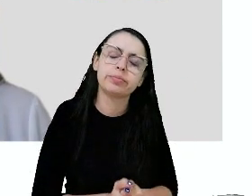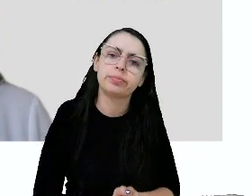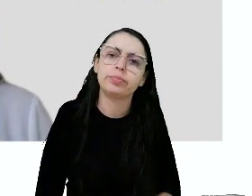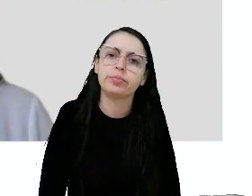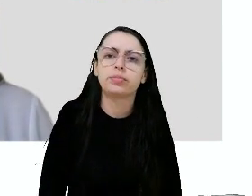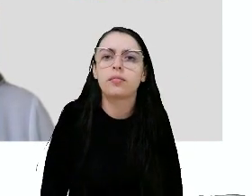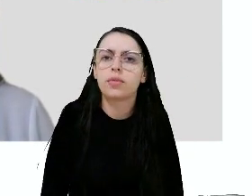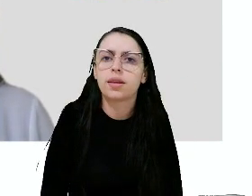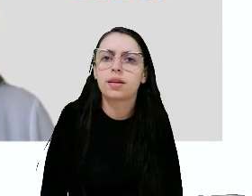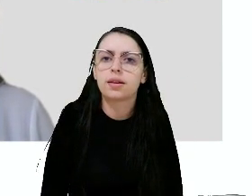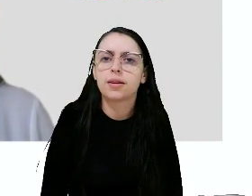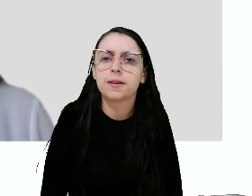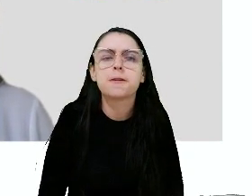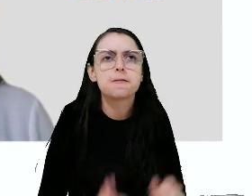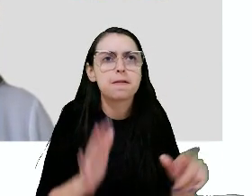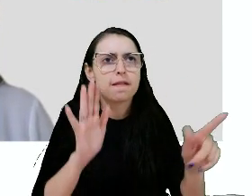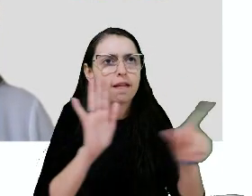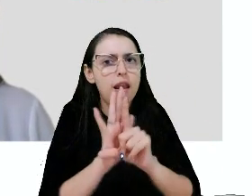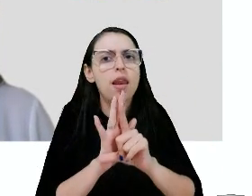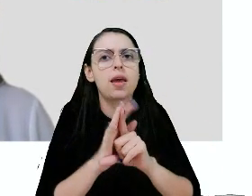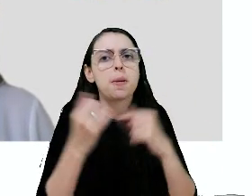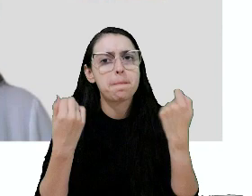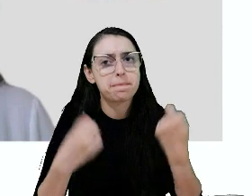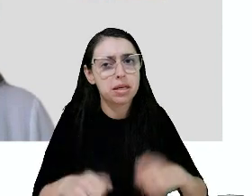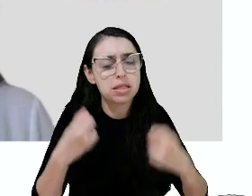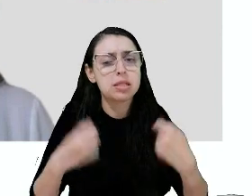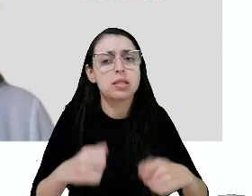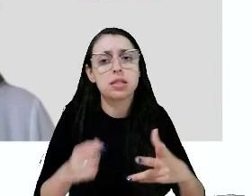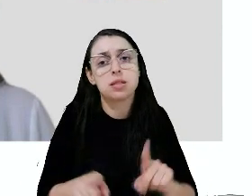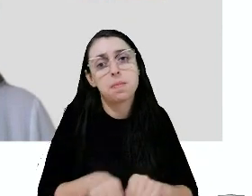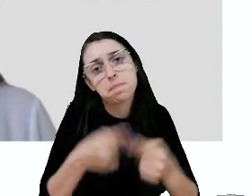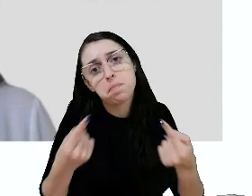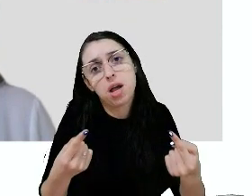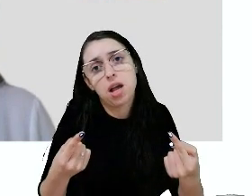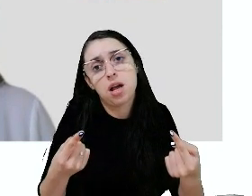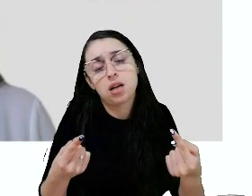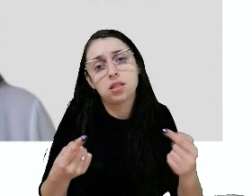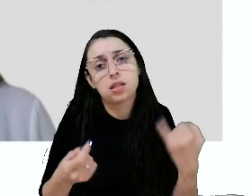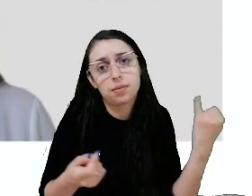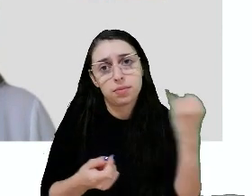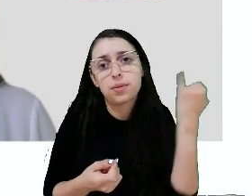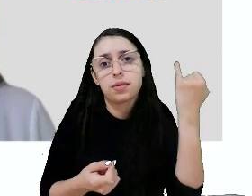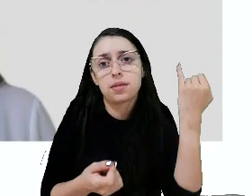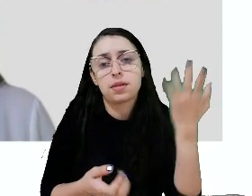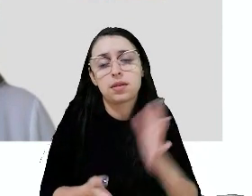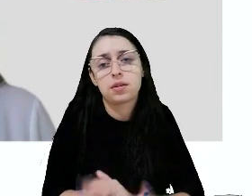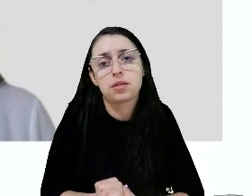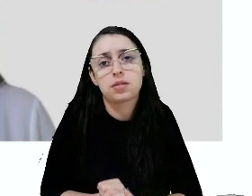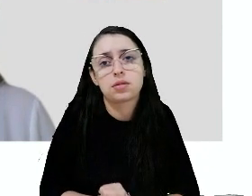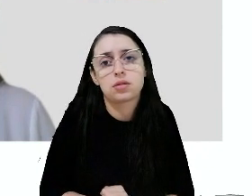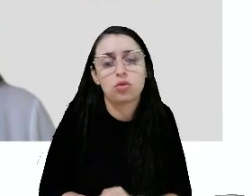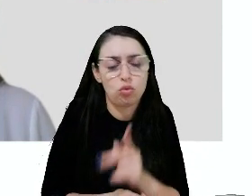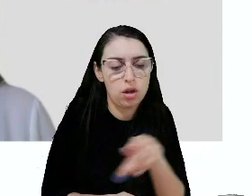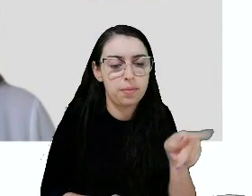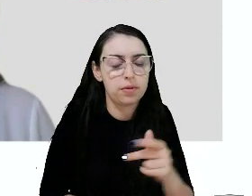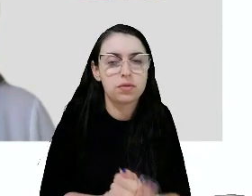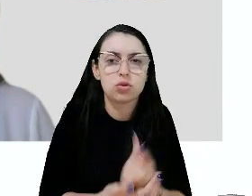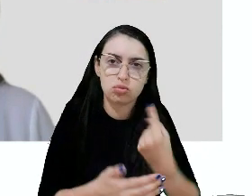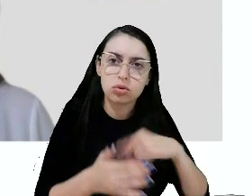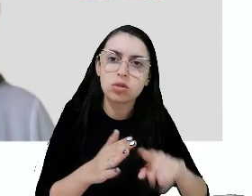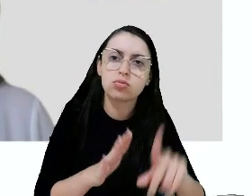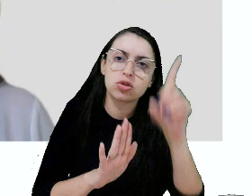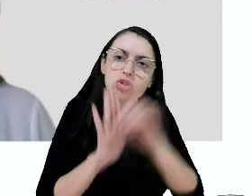atenção, não é? Existe a lei tem que ser cumprida, mas mais importante, aqui eu quero falar como